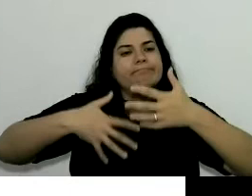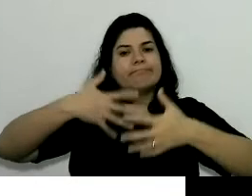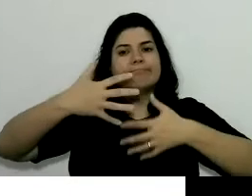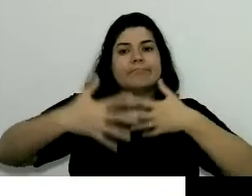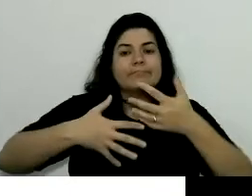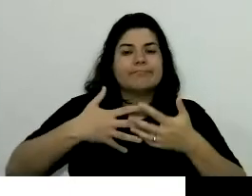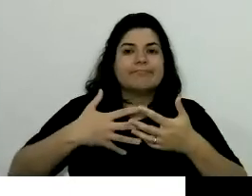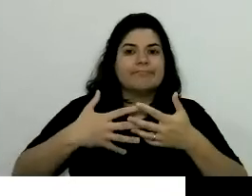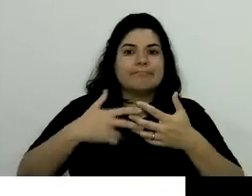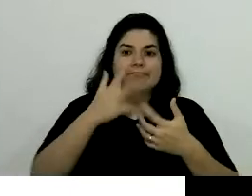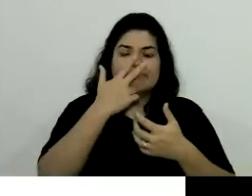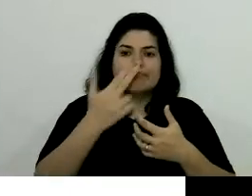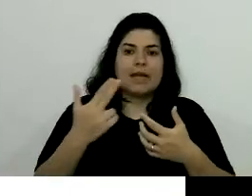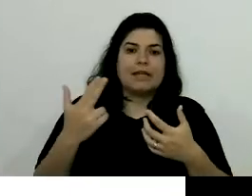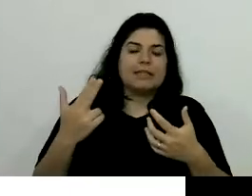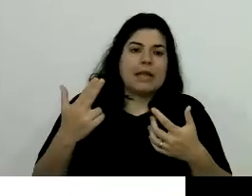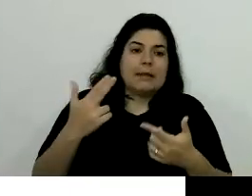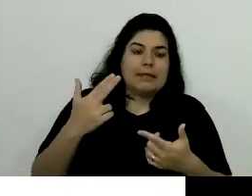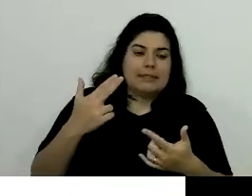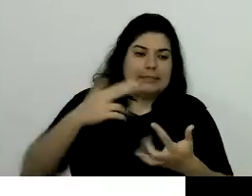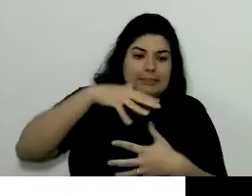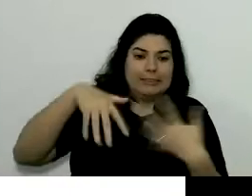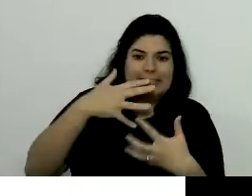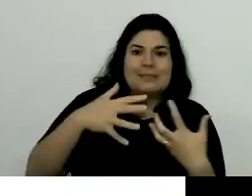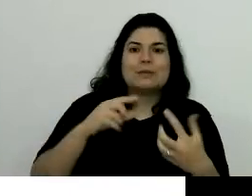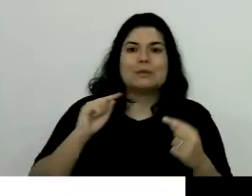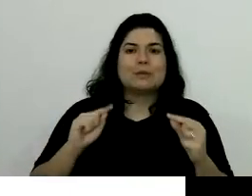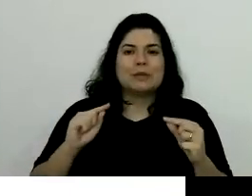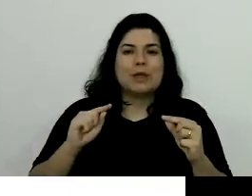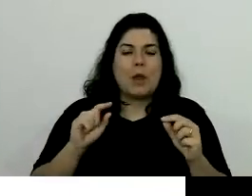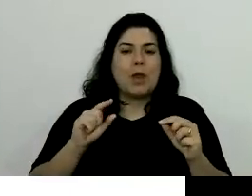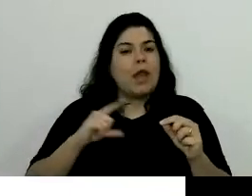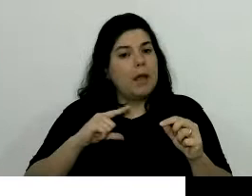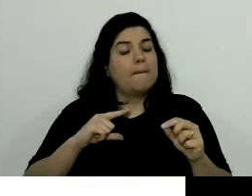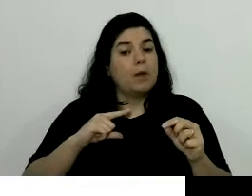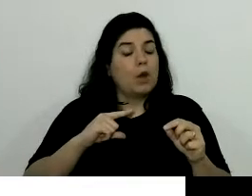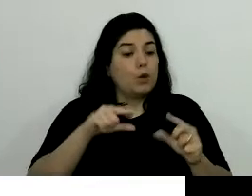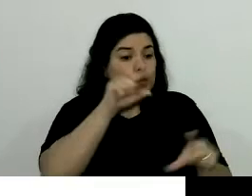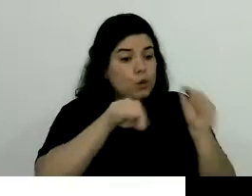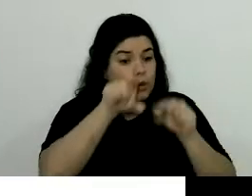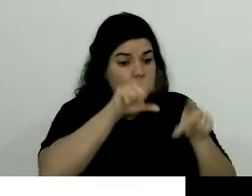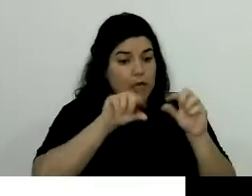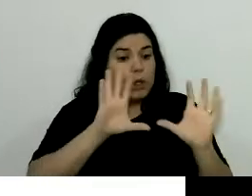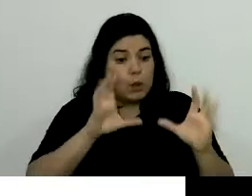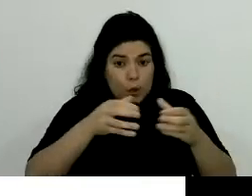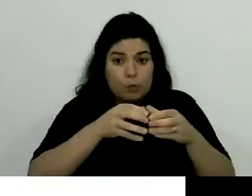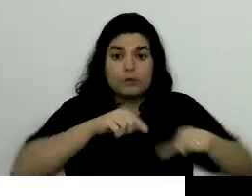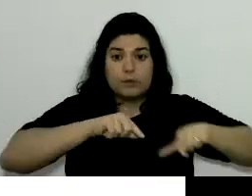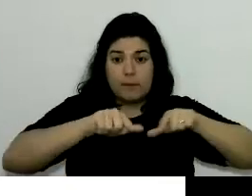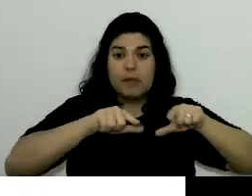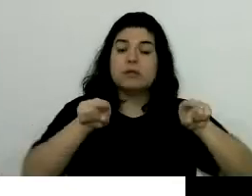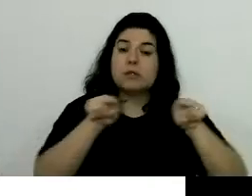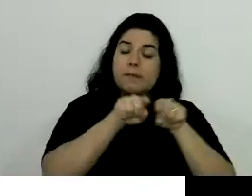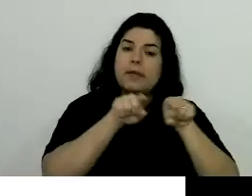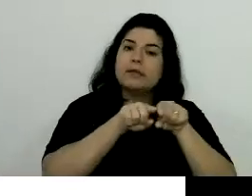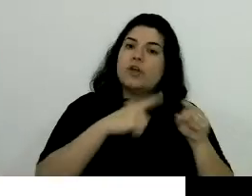uma verdadeira avalanche, que foi um processo de formação da nossa equipe e um processo de formação de equipes